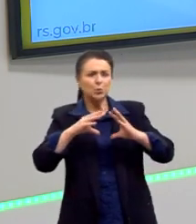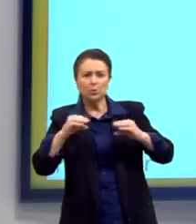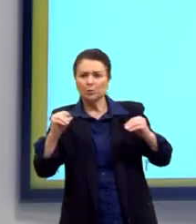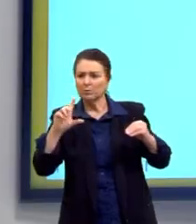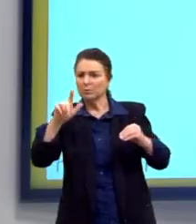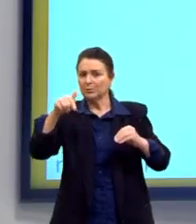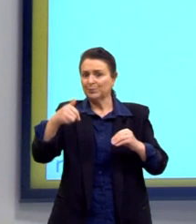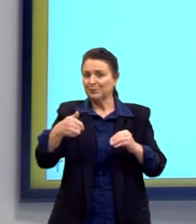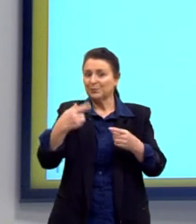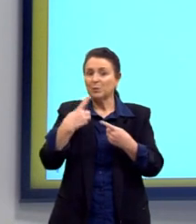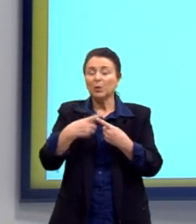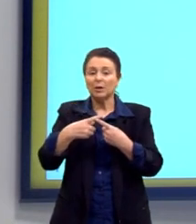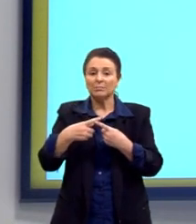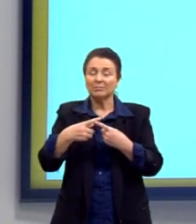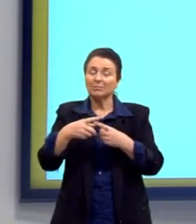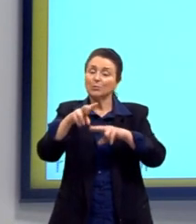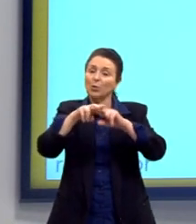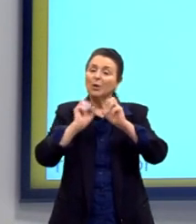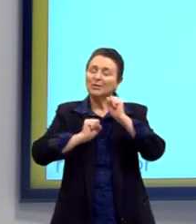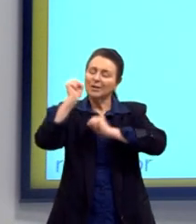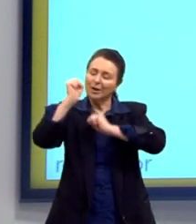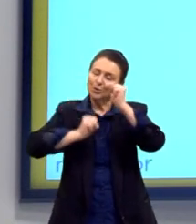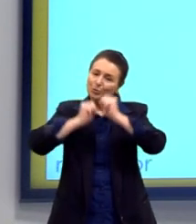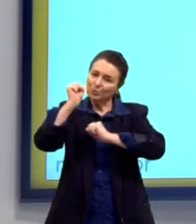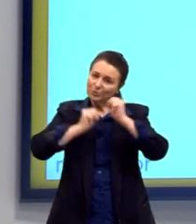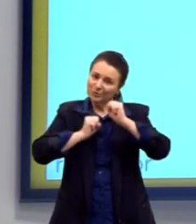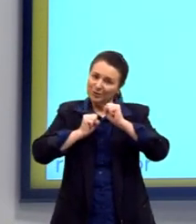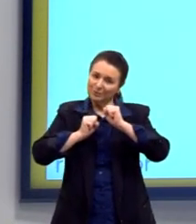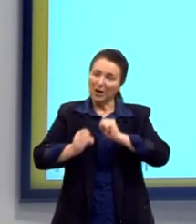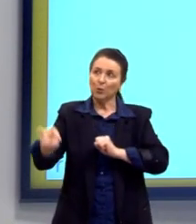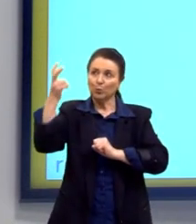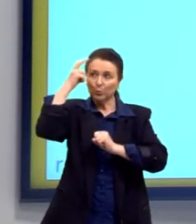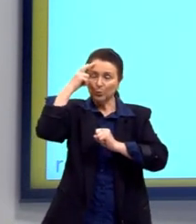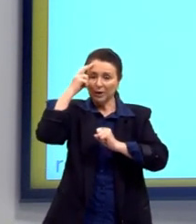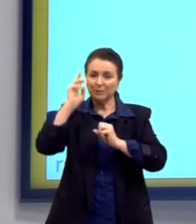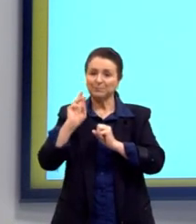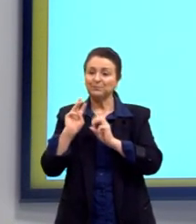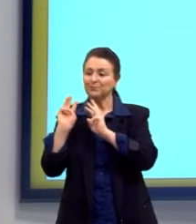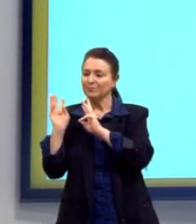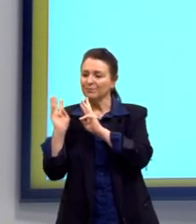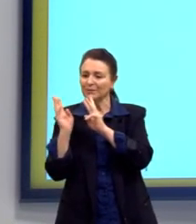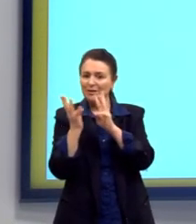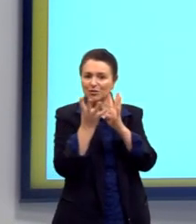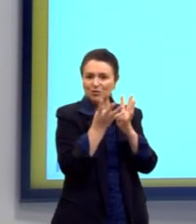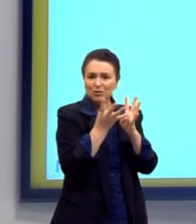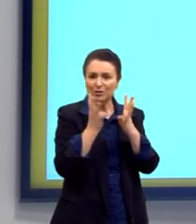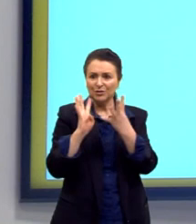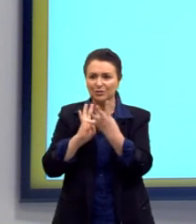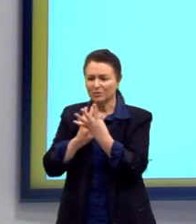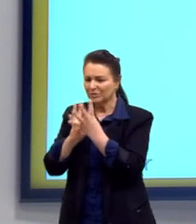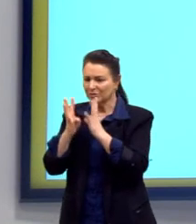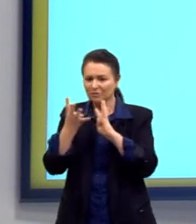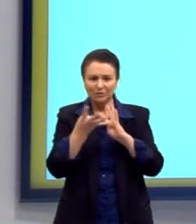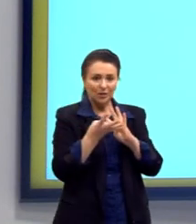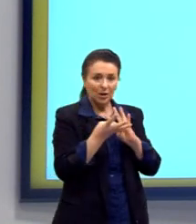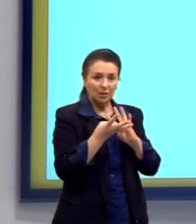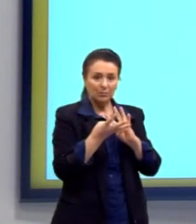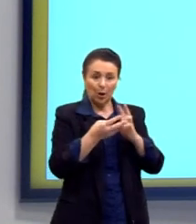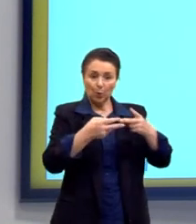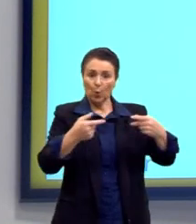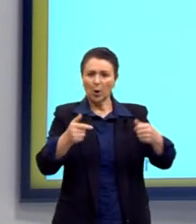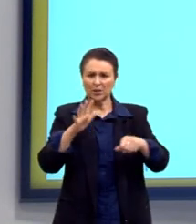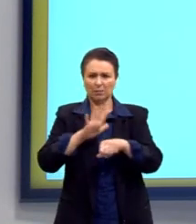é justamente a indústria cultural a cultura de massa nós pegarmos obras mais antigas isso não acontecia o artista